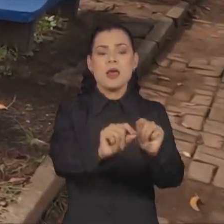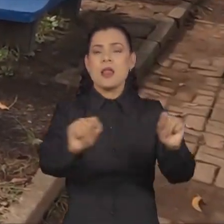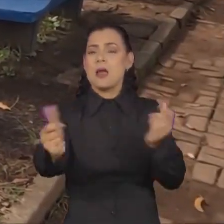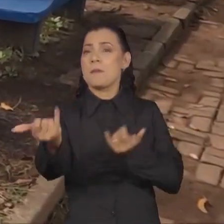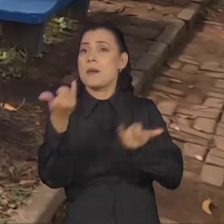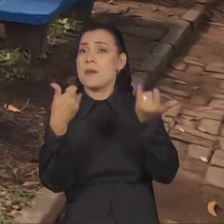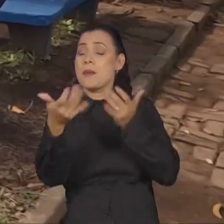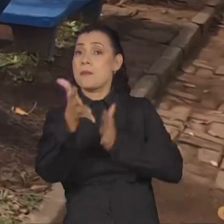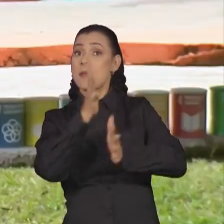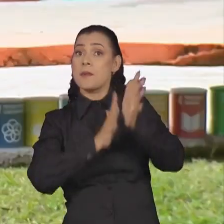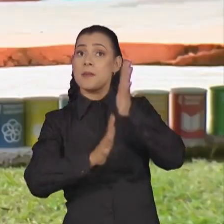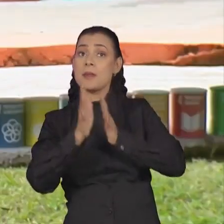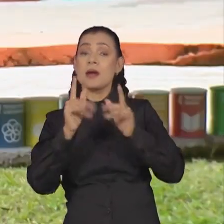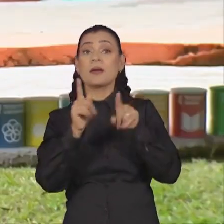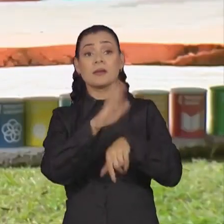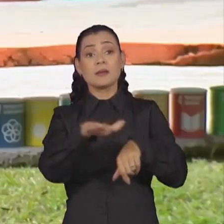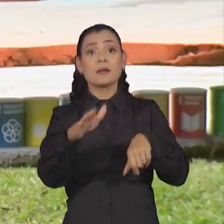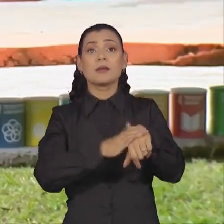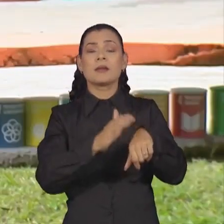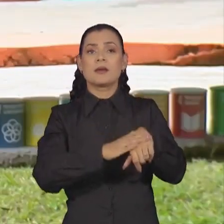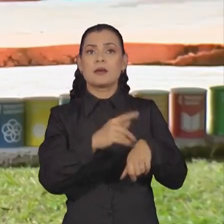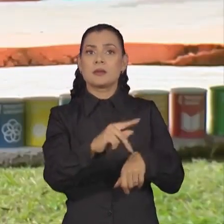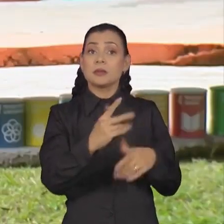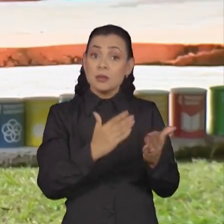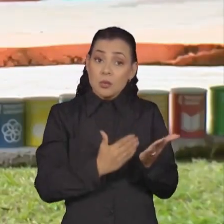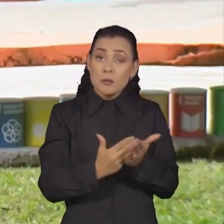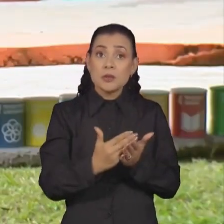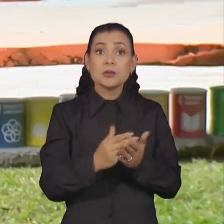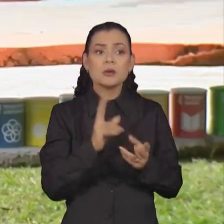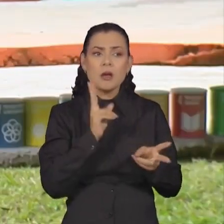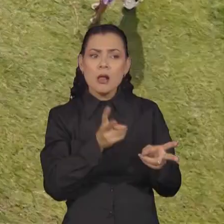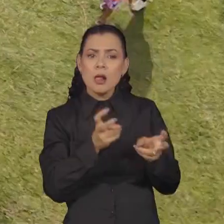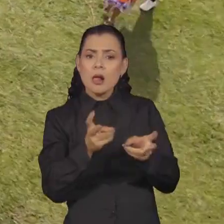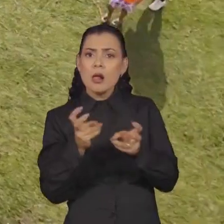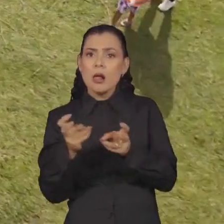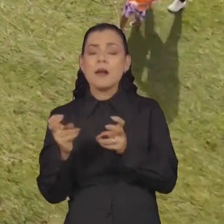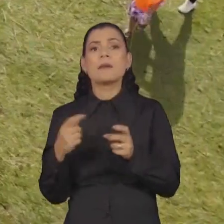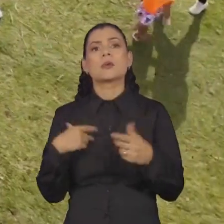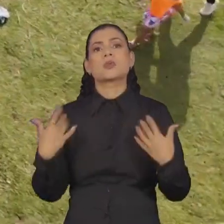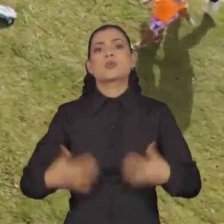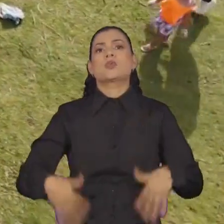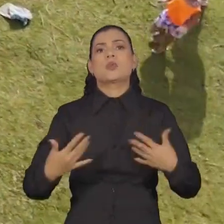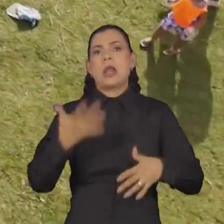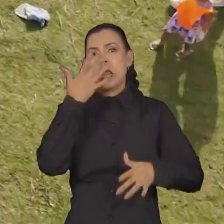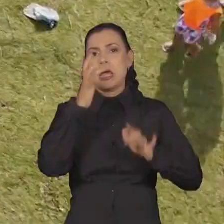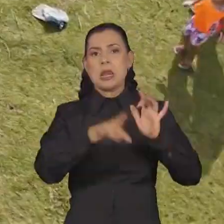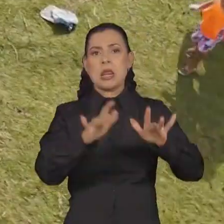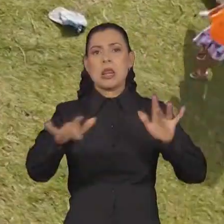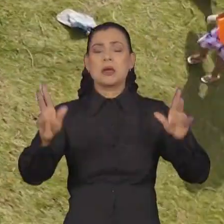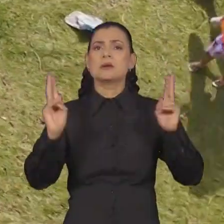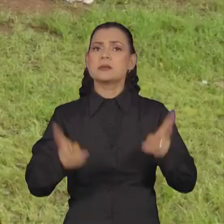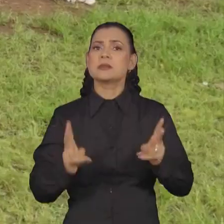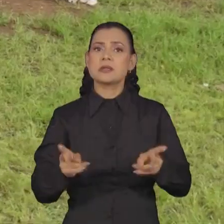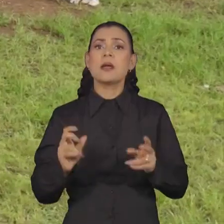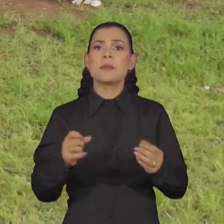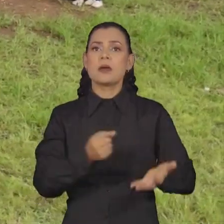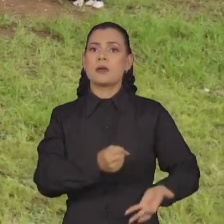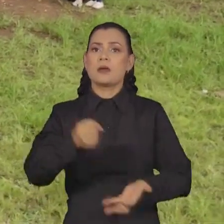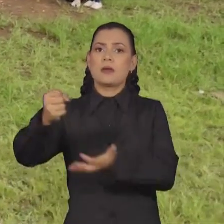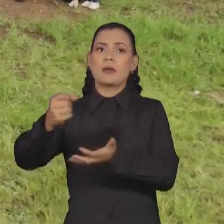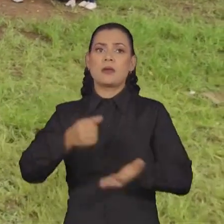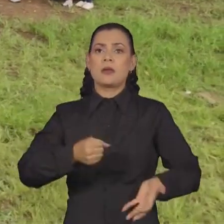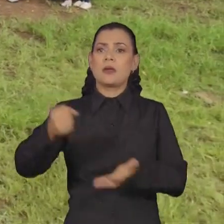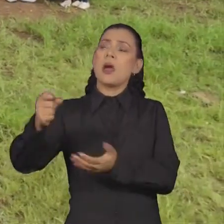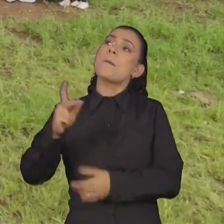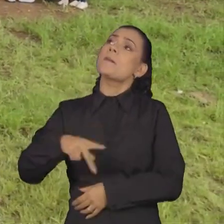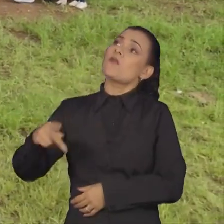as próprias crianças. Mas depois que nós iniciamos, é como se elas vissem muitos lixos e sempre trouxessem pra gente. Pro,